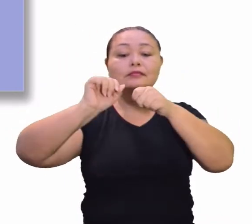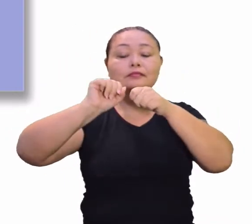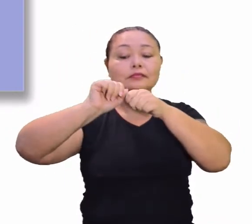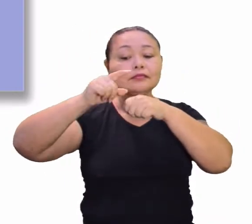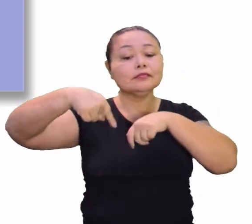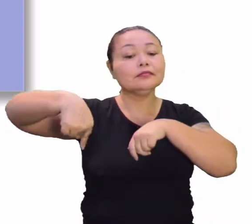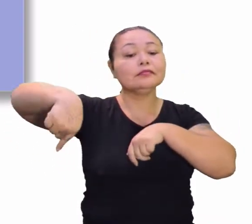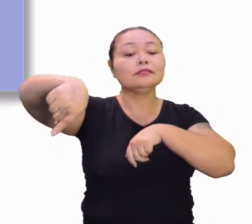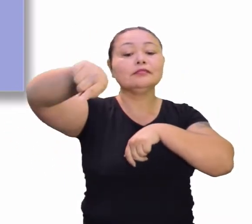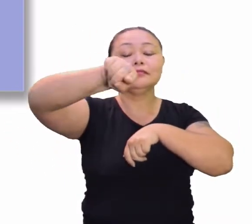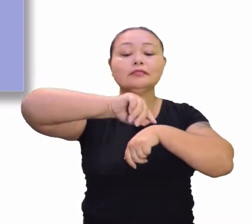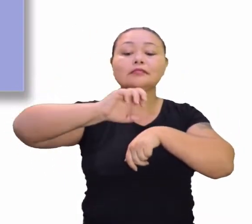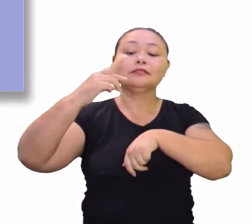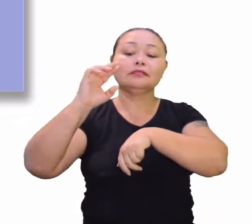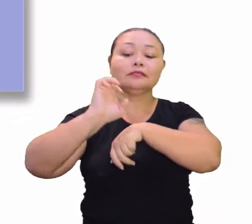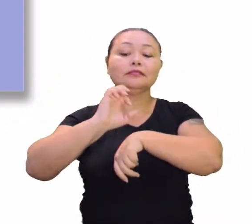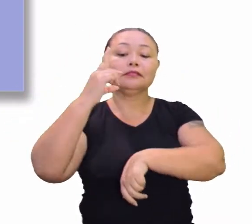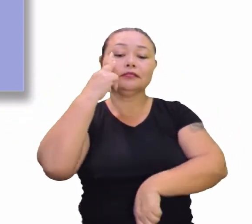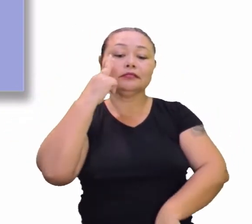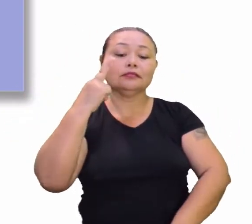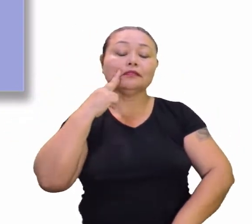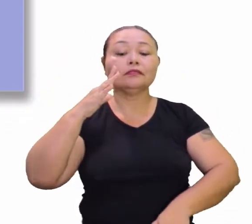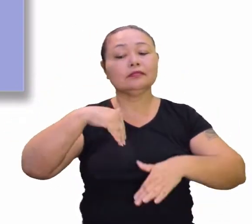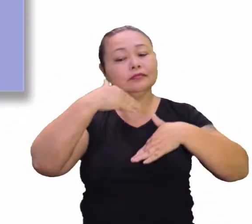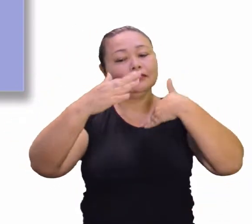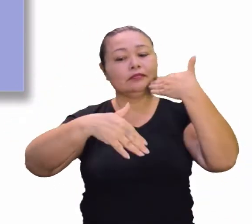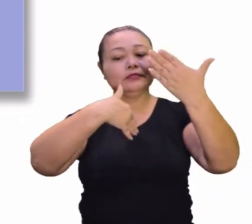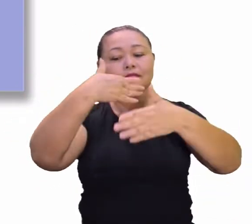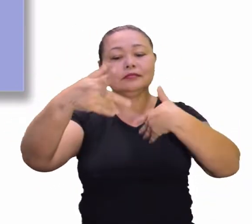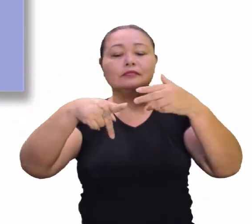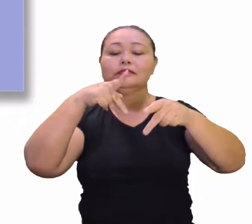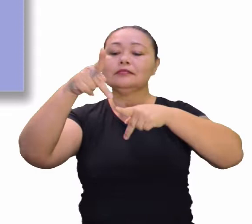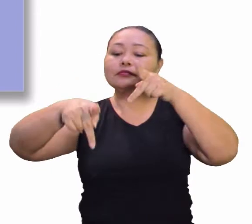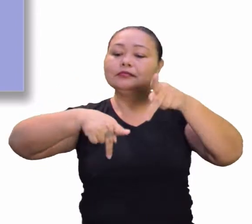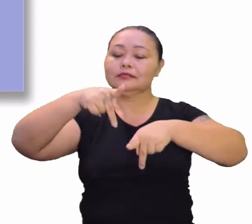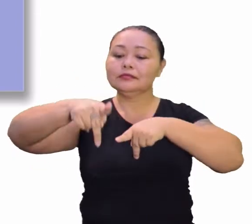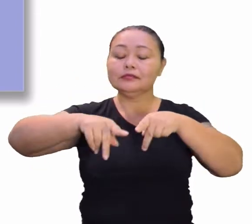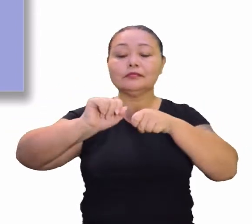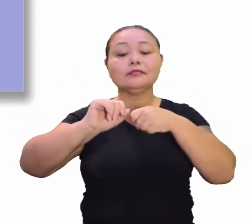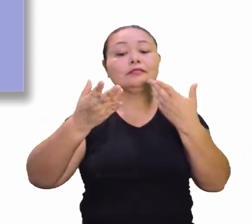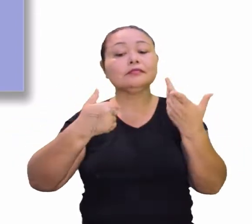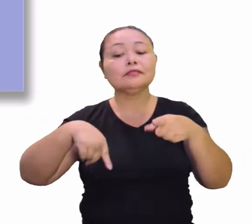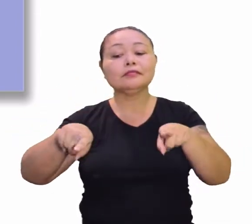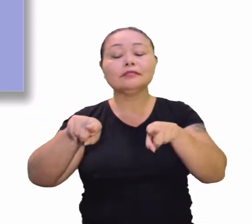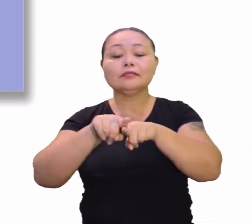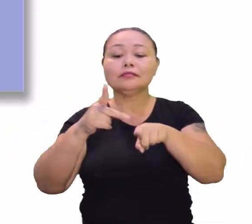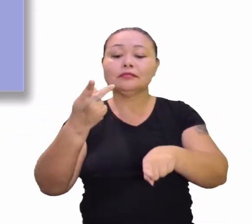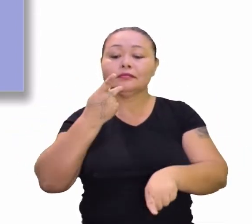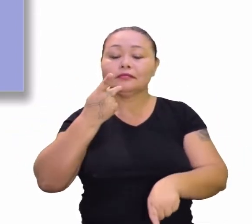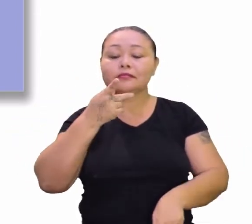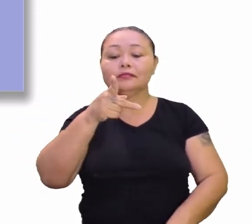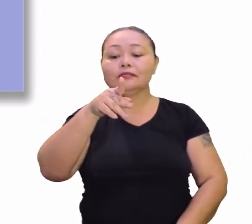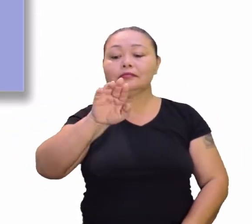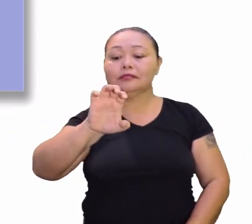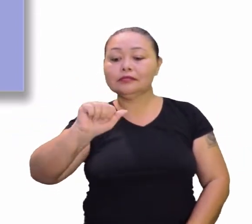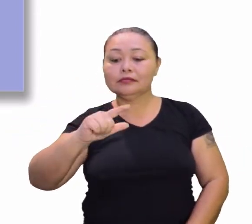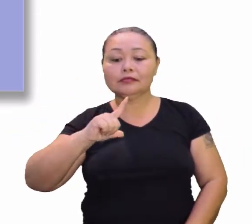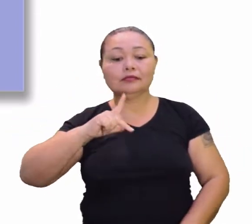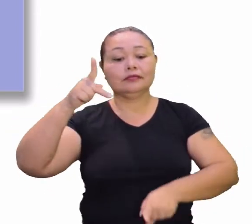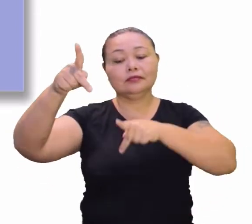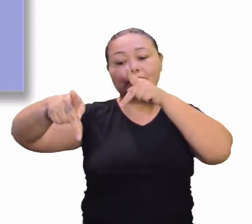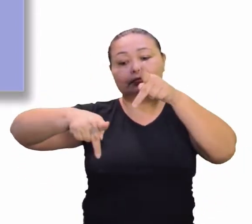Rondônia, vamos entender todo o processo de evolução da população, vamos falar sobre a PEA, que é